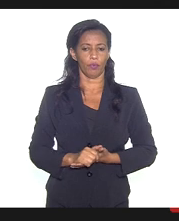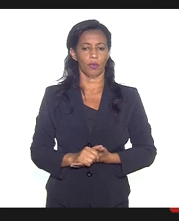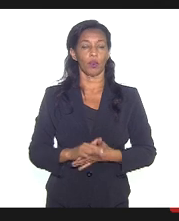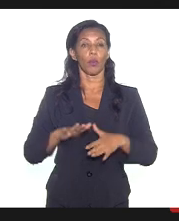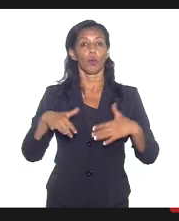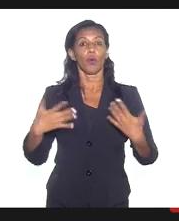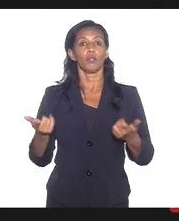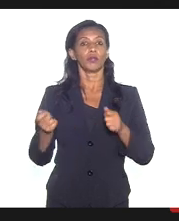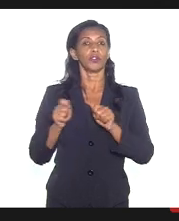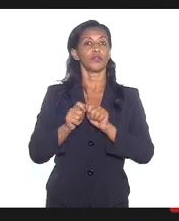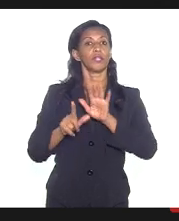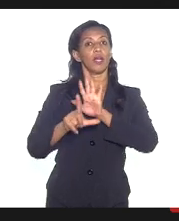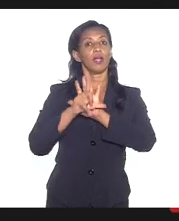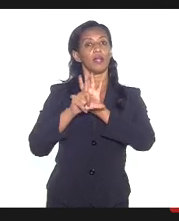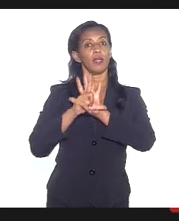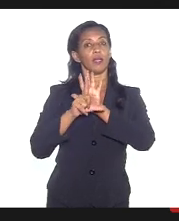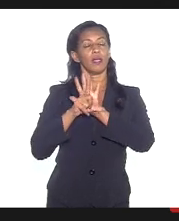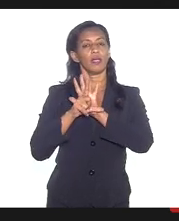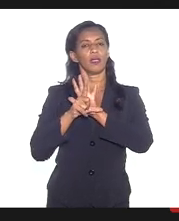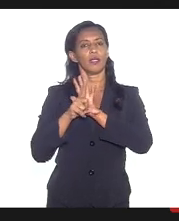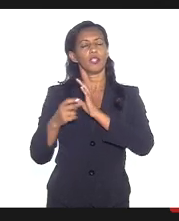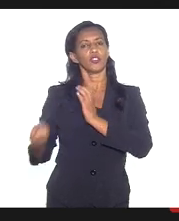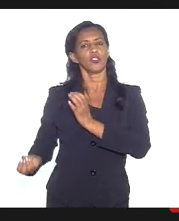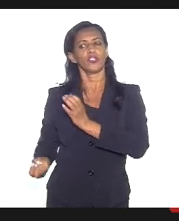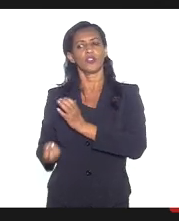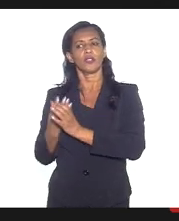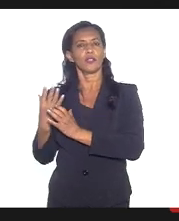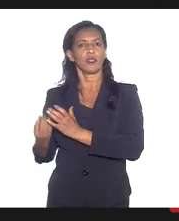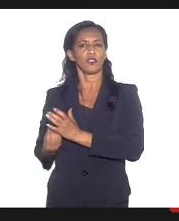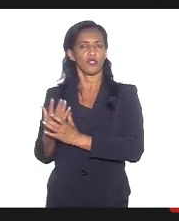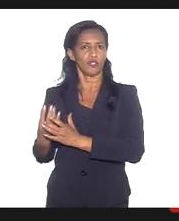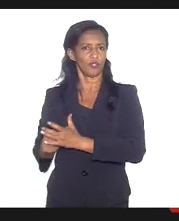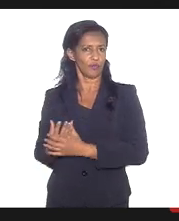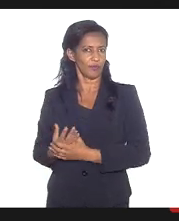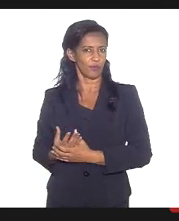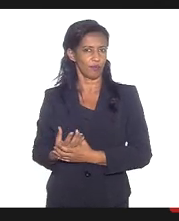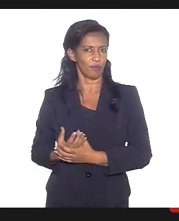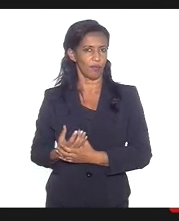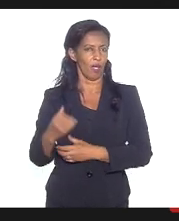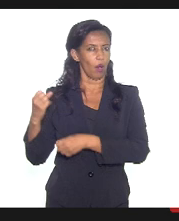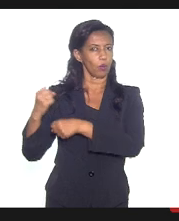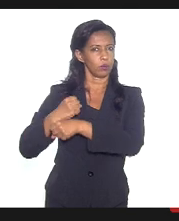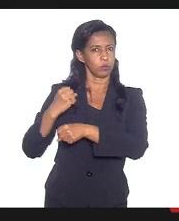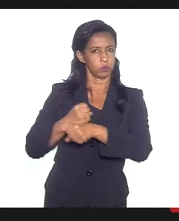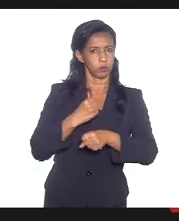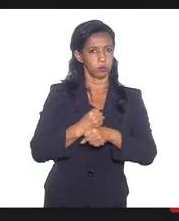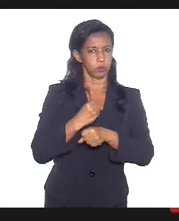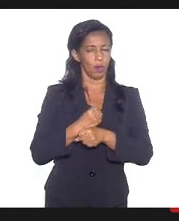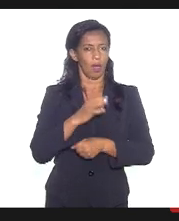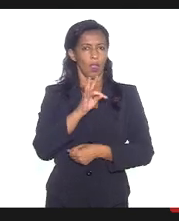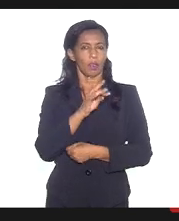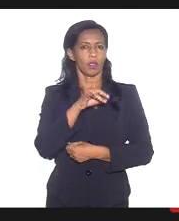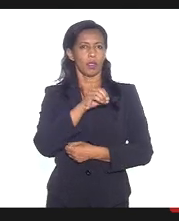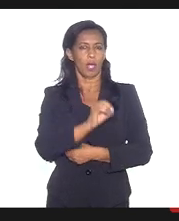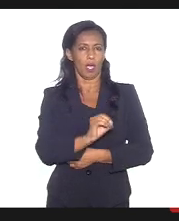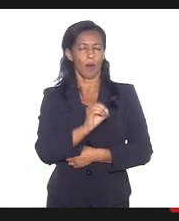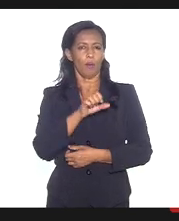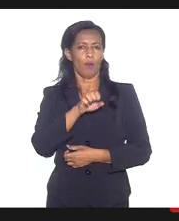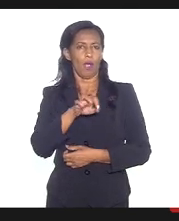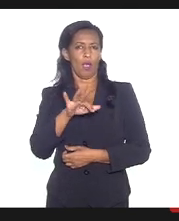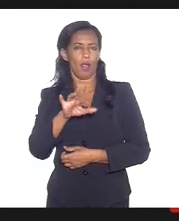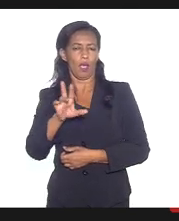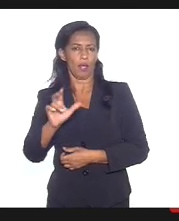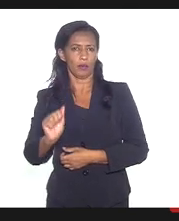gente fez a lei de incentivos à construção de termoelétricas para